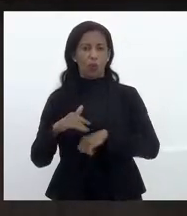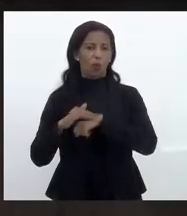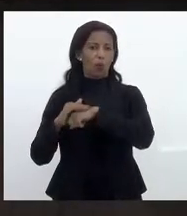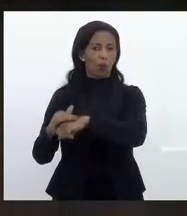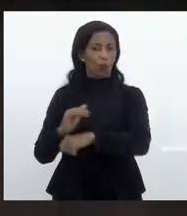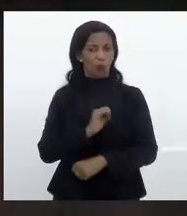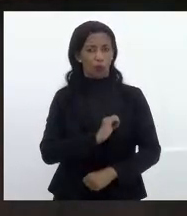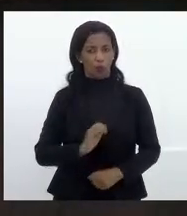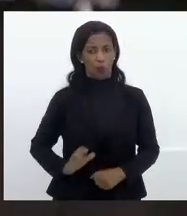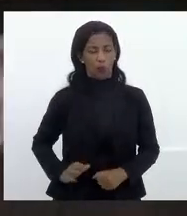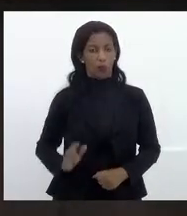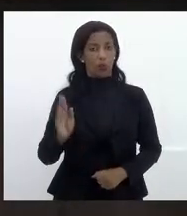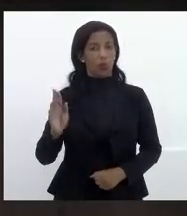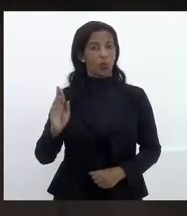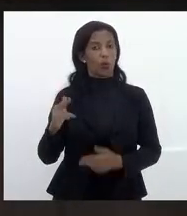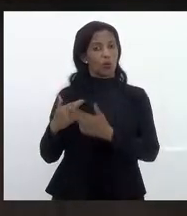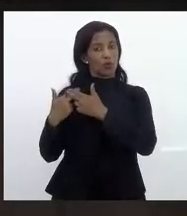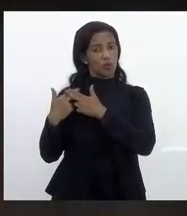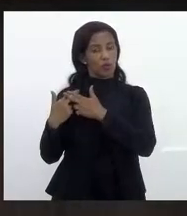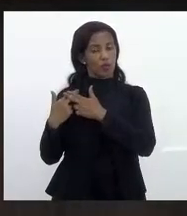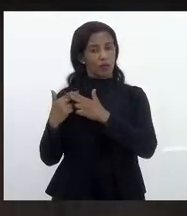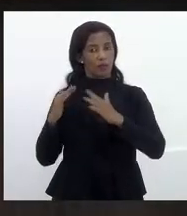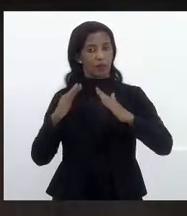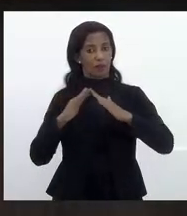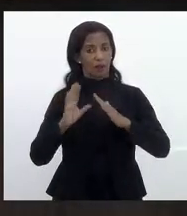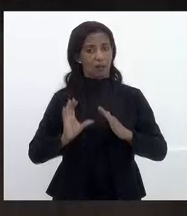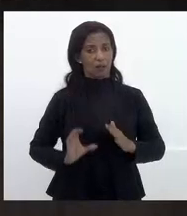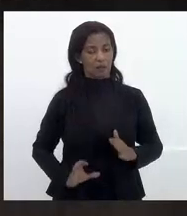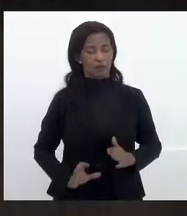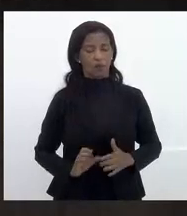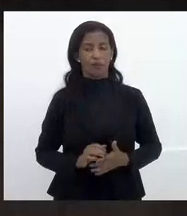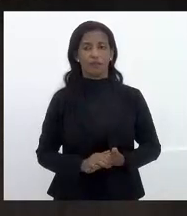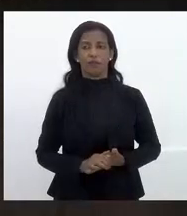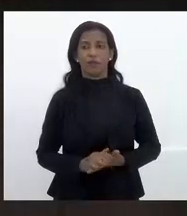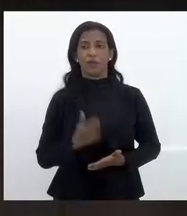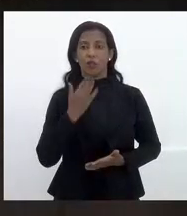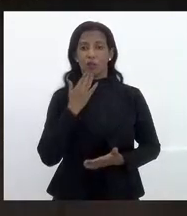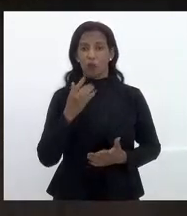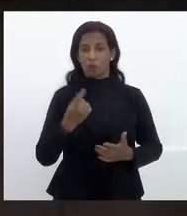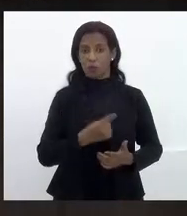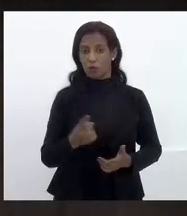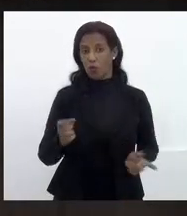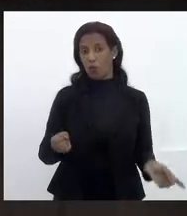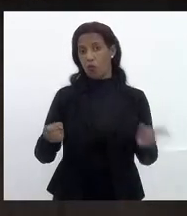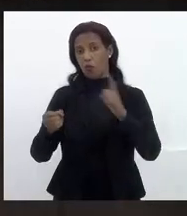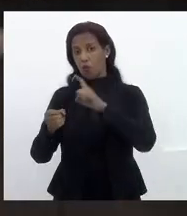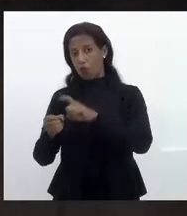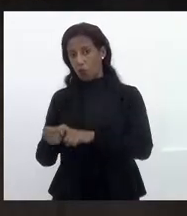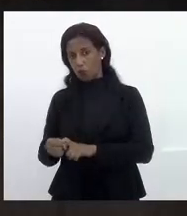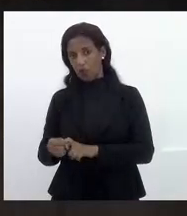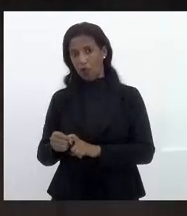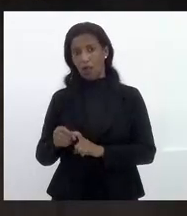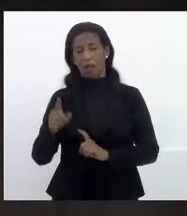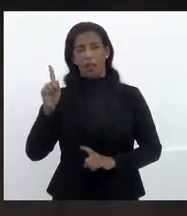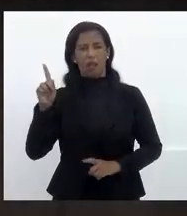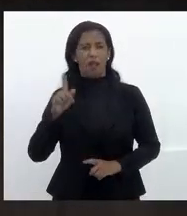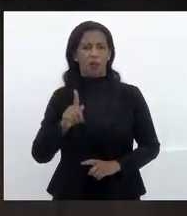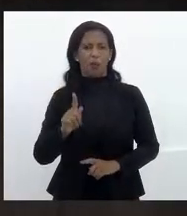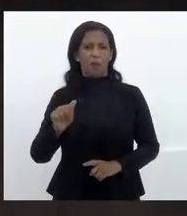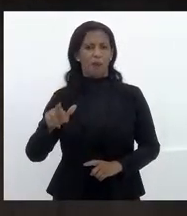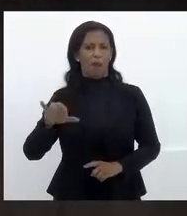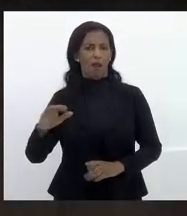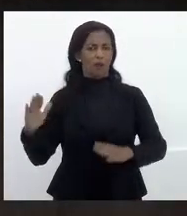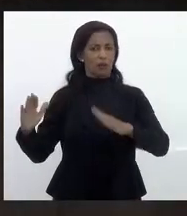presidente siciliano e com o chefe da casa civil o beagle Inclusive eu vou pedir a vossa excelência eu vou sair daqui vou voltar no palácio não haja nenhum